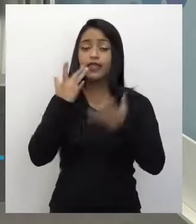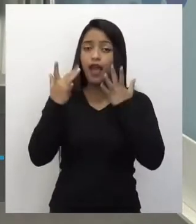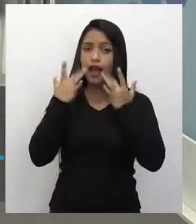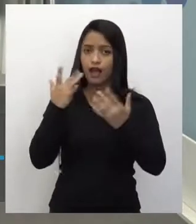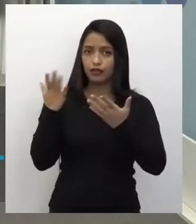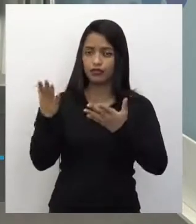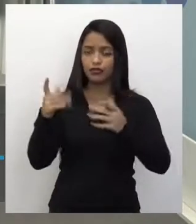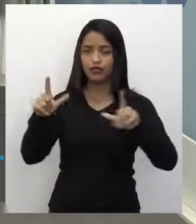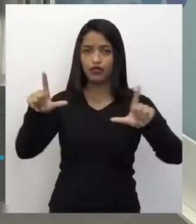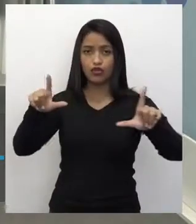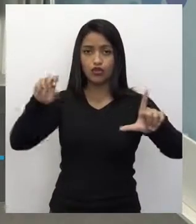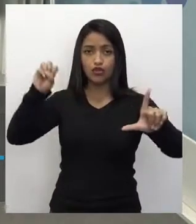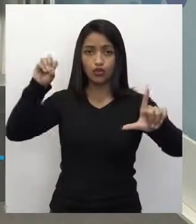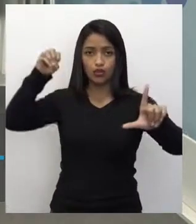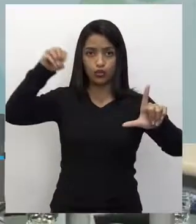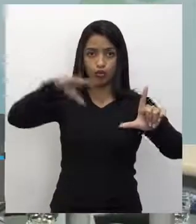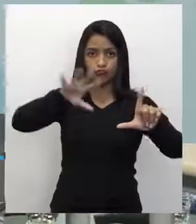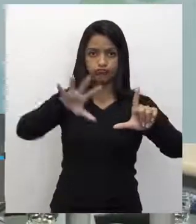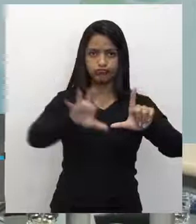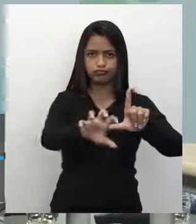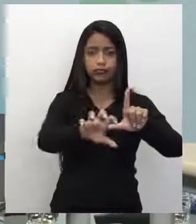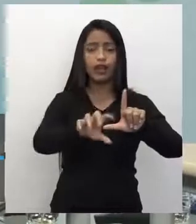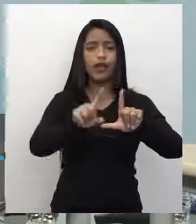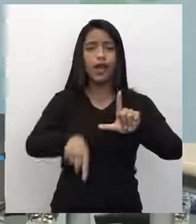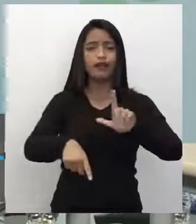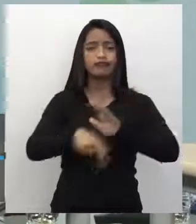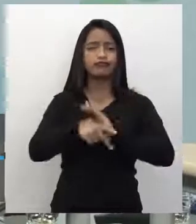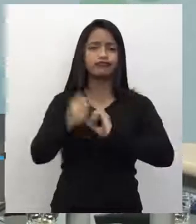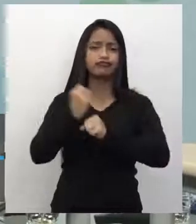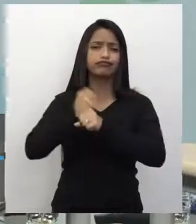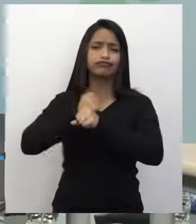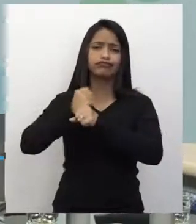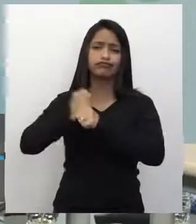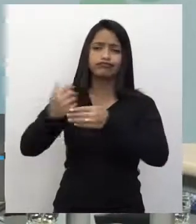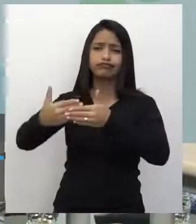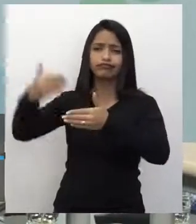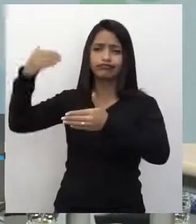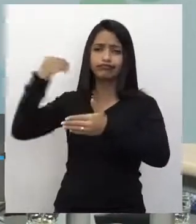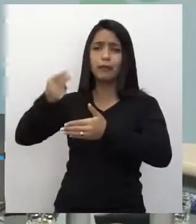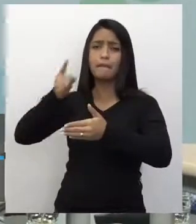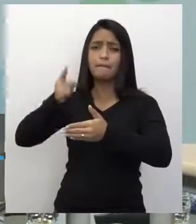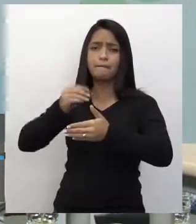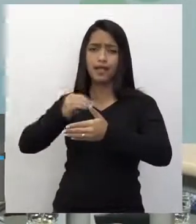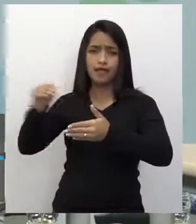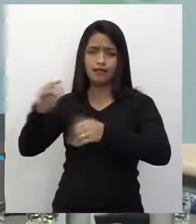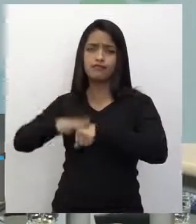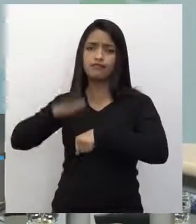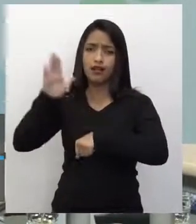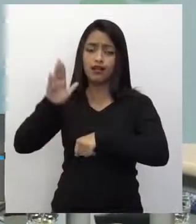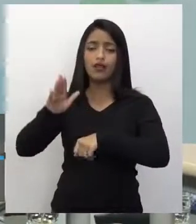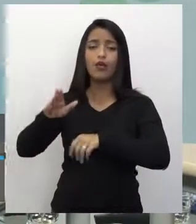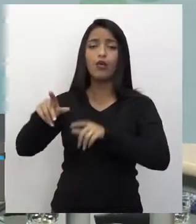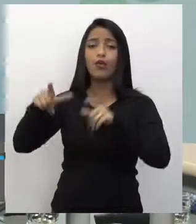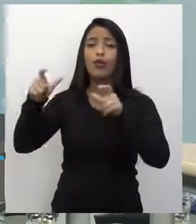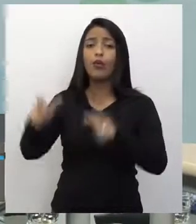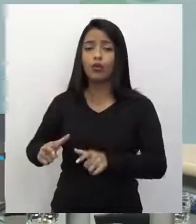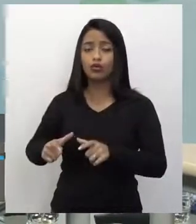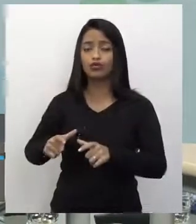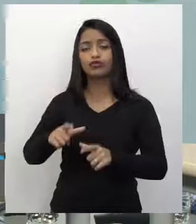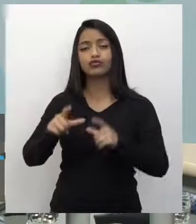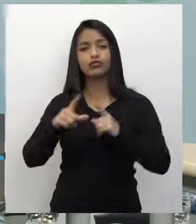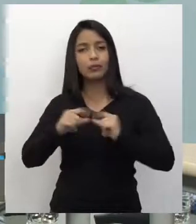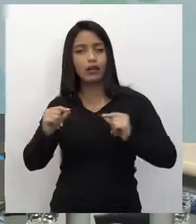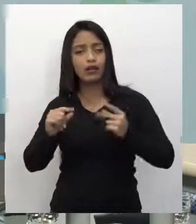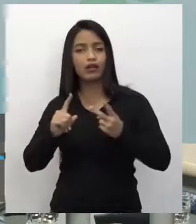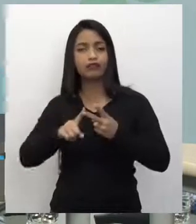né, milenar. Especialmente aí na questão da região oriental, né? Na verdade, o Teatro de Sombras, os primeiros, né, o